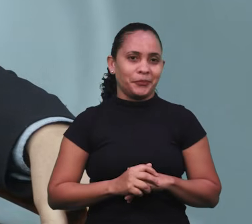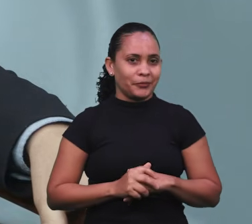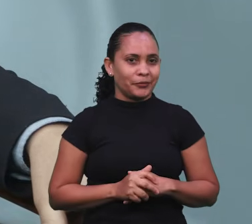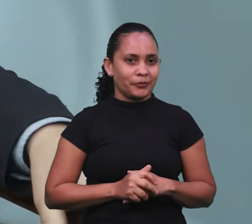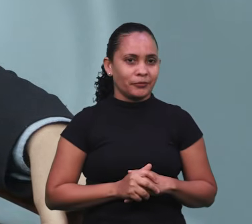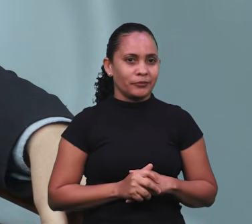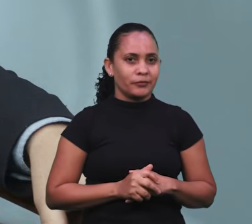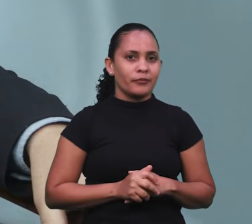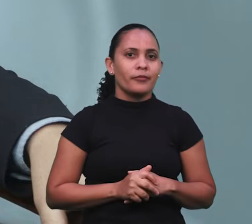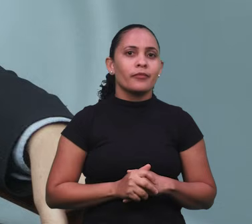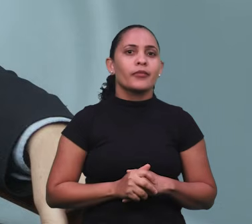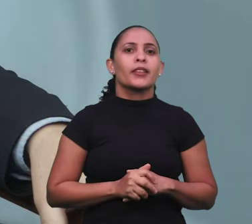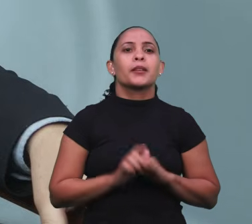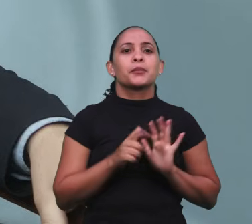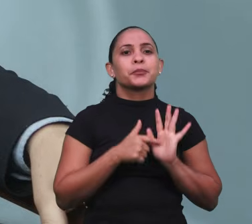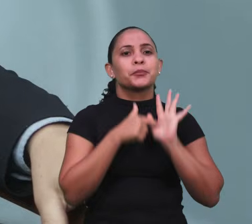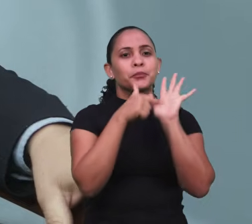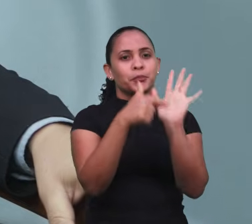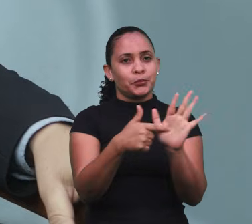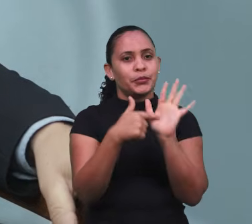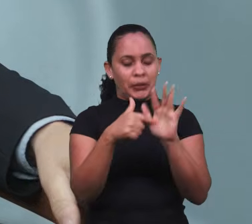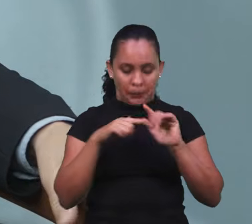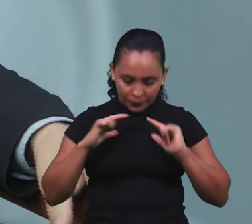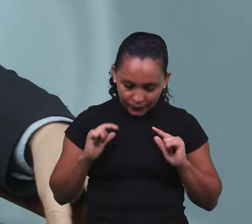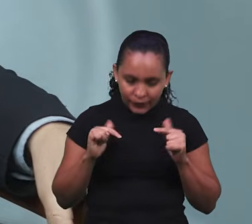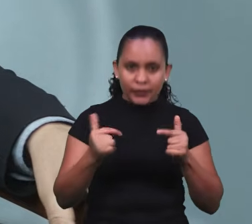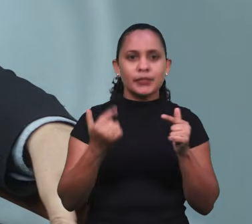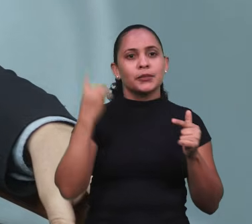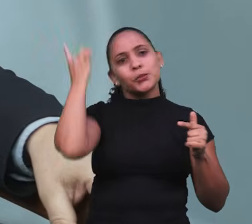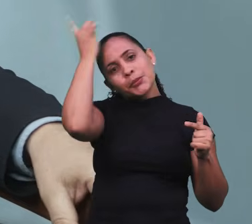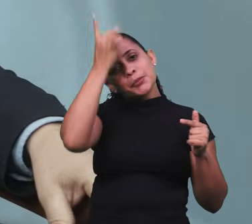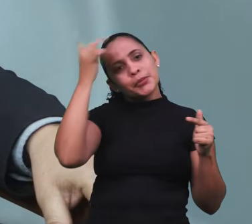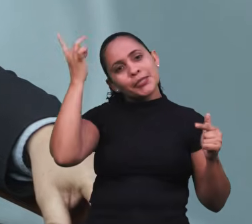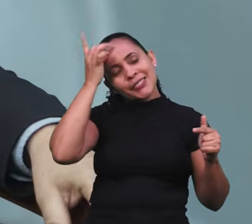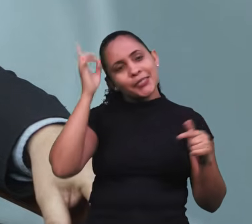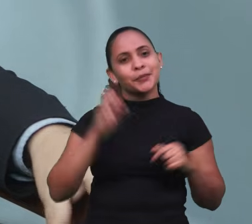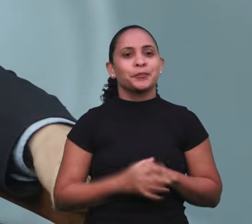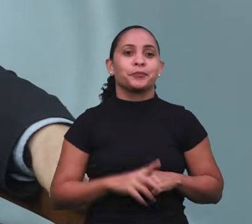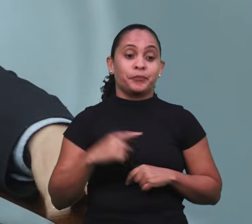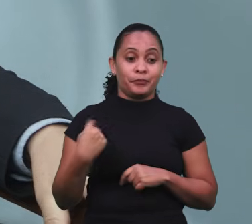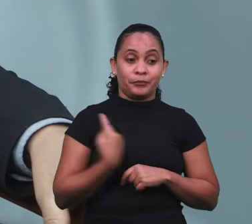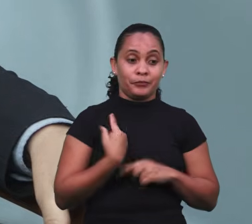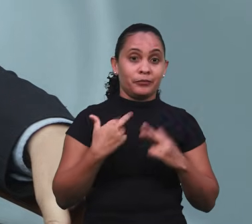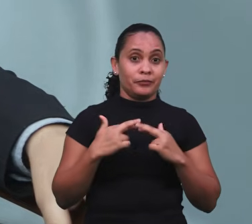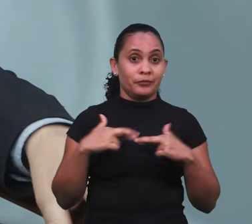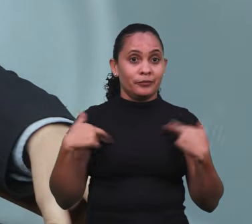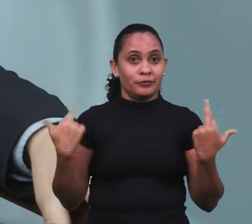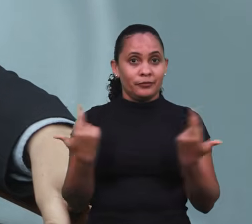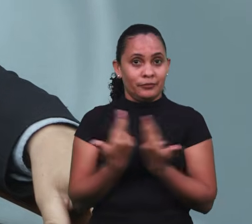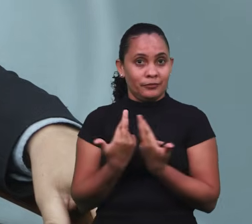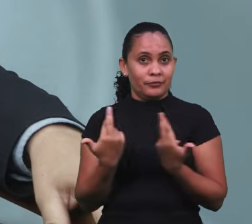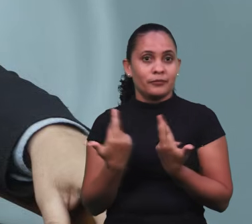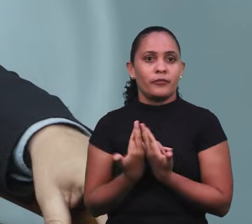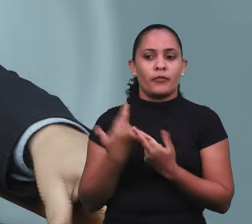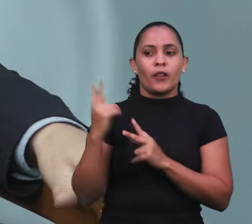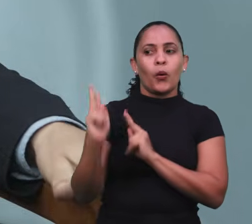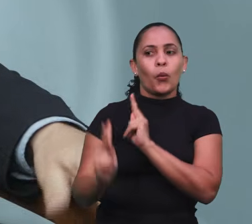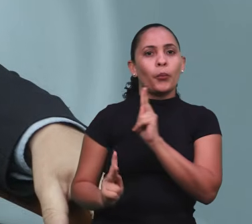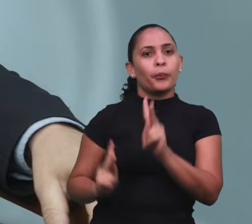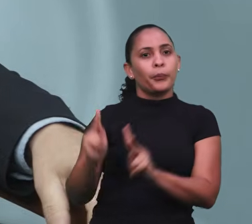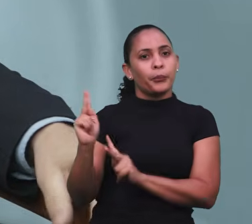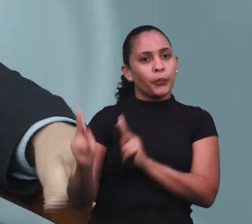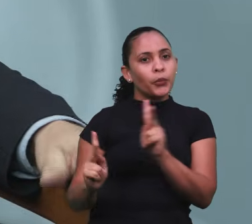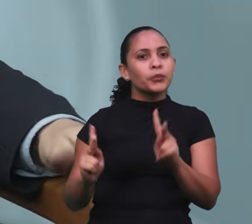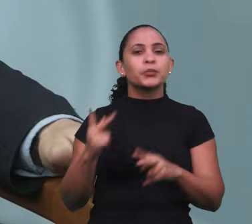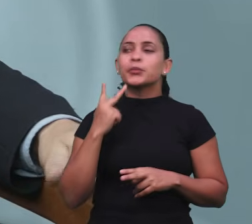Então isso foi estabelecido pela ação do Espírito Santo. E nós, quando nos reunimos, o